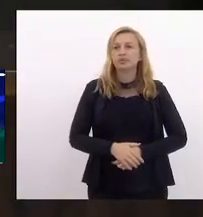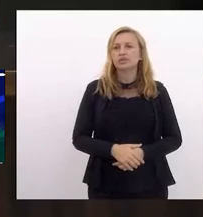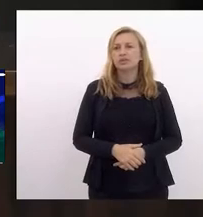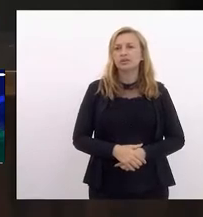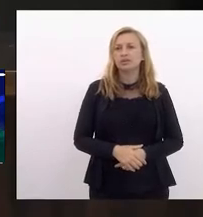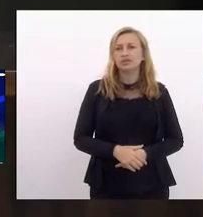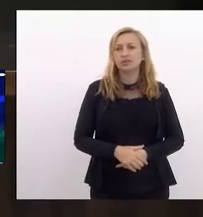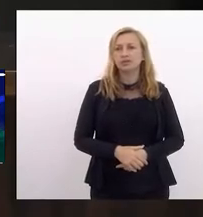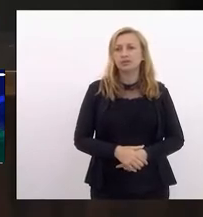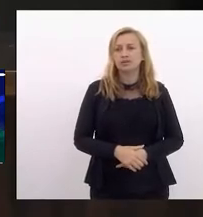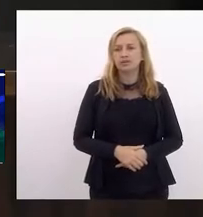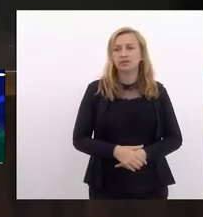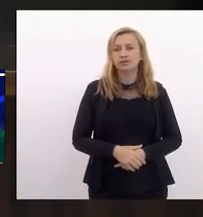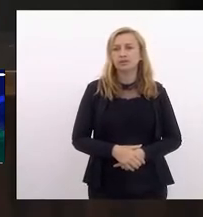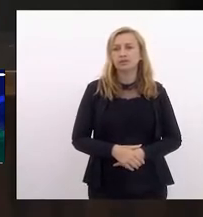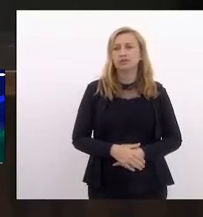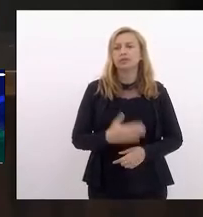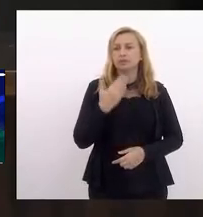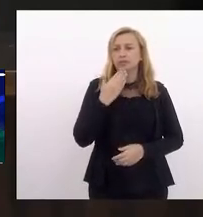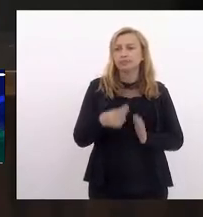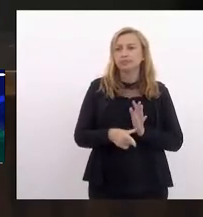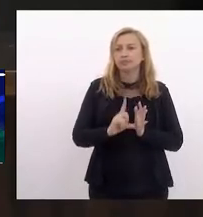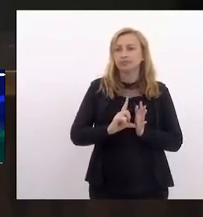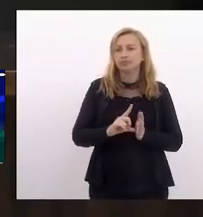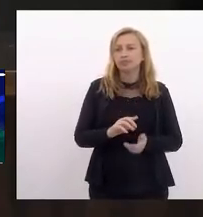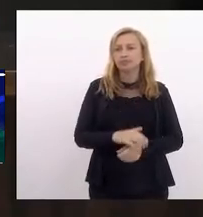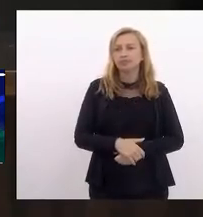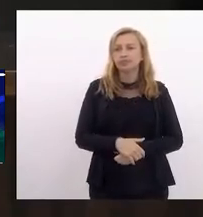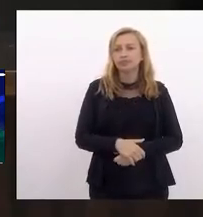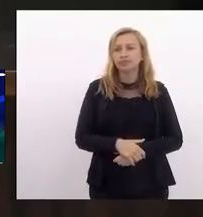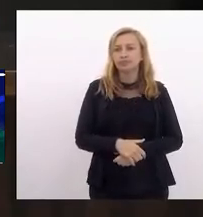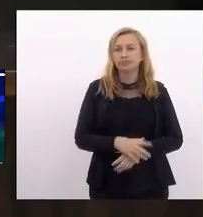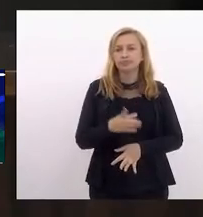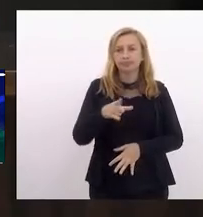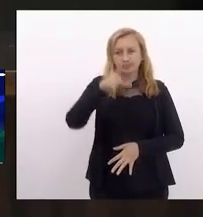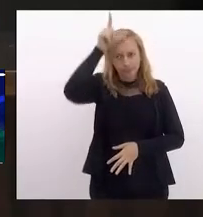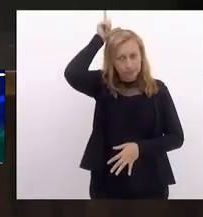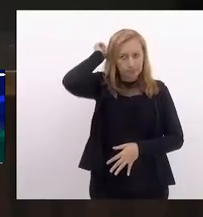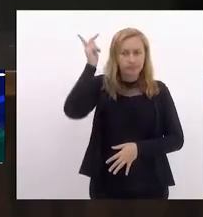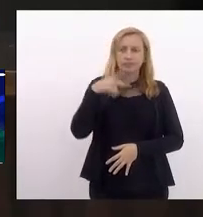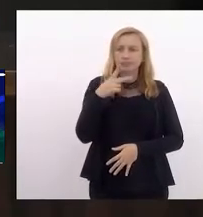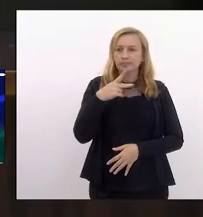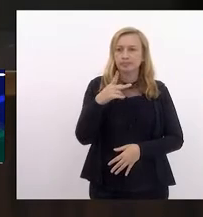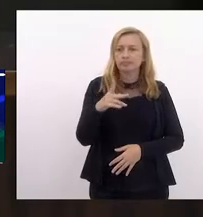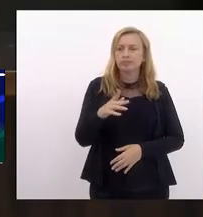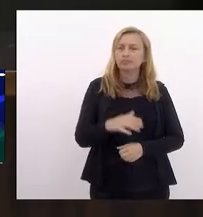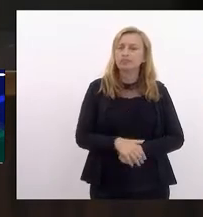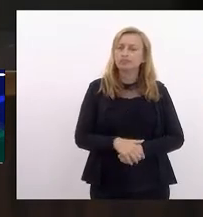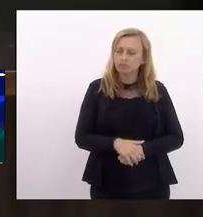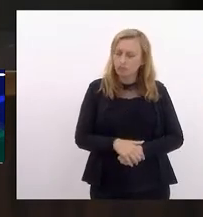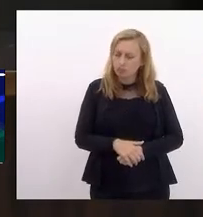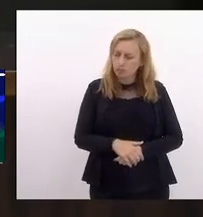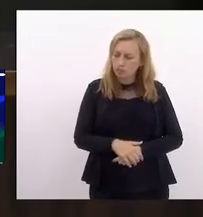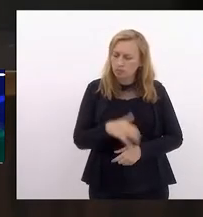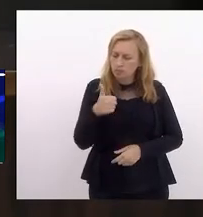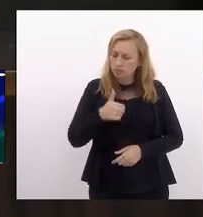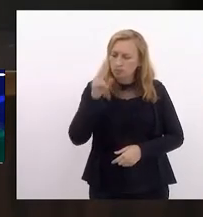também eu tinha pedido antes que ele é verdade é só para fazer uma consideração em cima do que o Luiz colocou primeiro